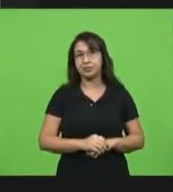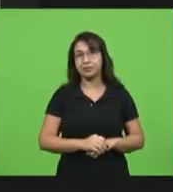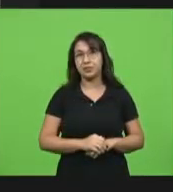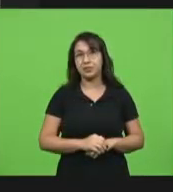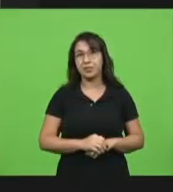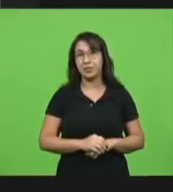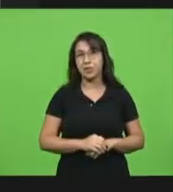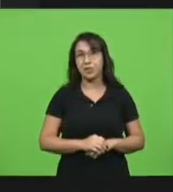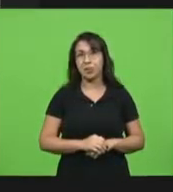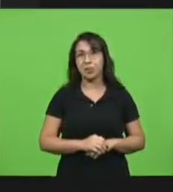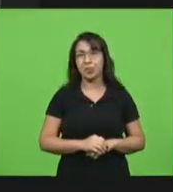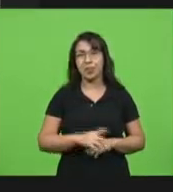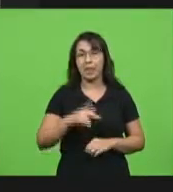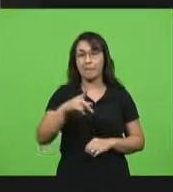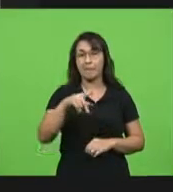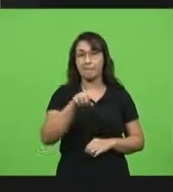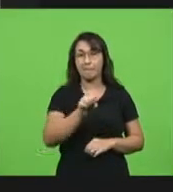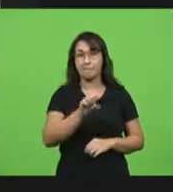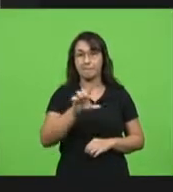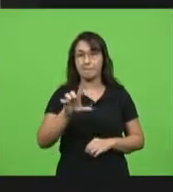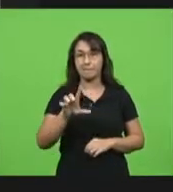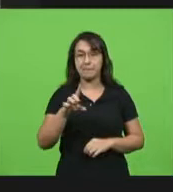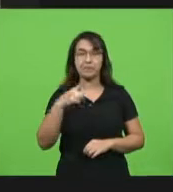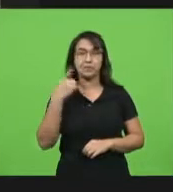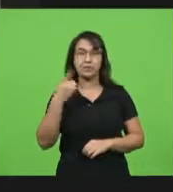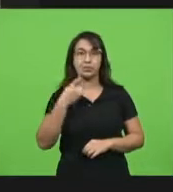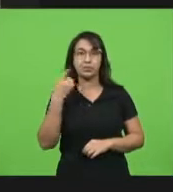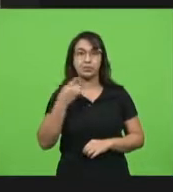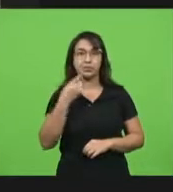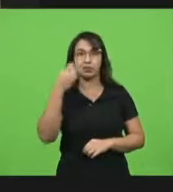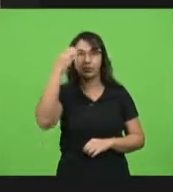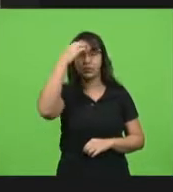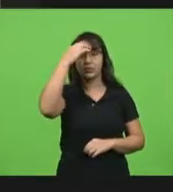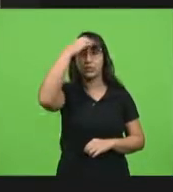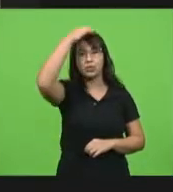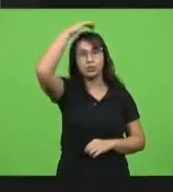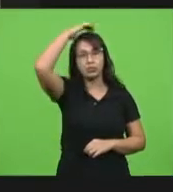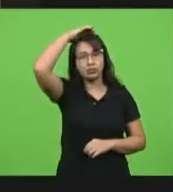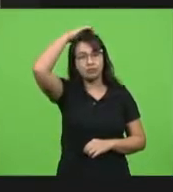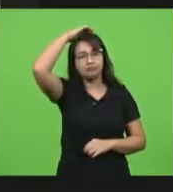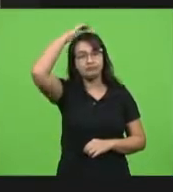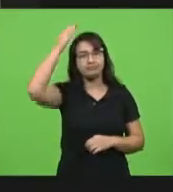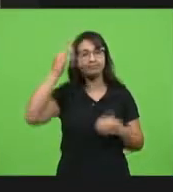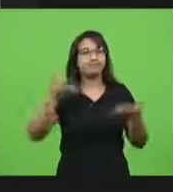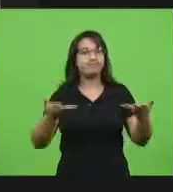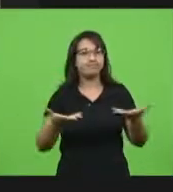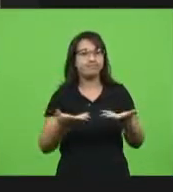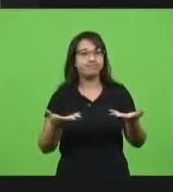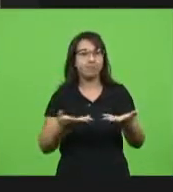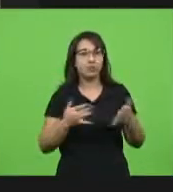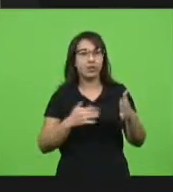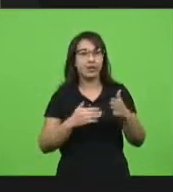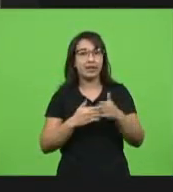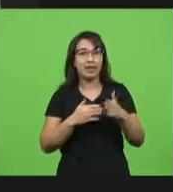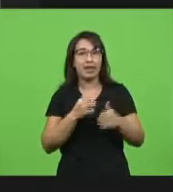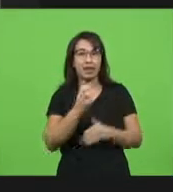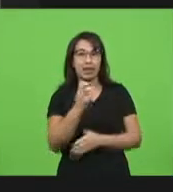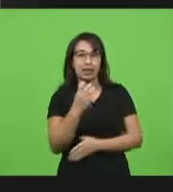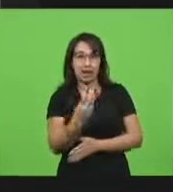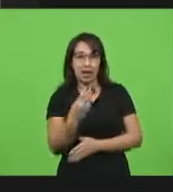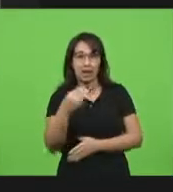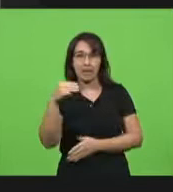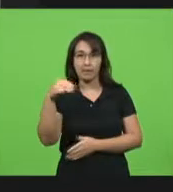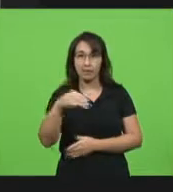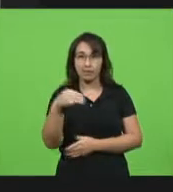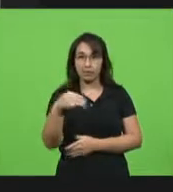do PSL, deputado Mocelin, o senhor tem a oportunidade agora de 3 minutos para fazer a pergunta de